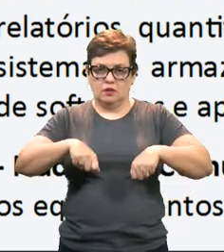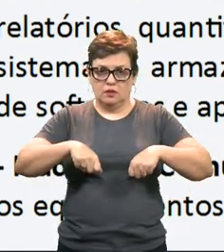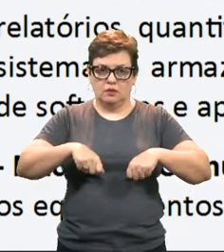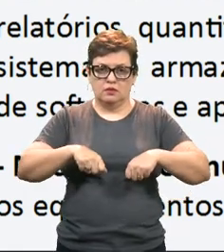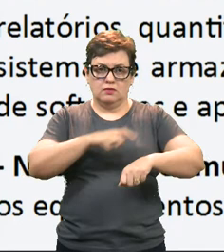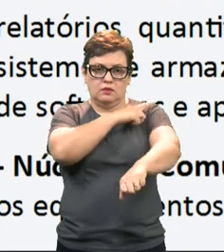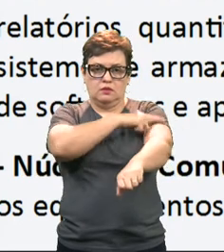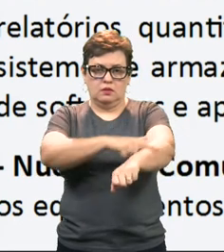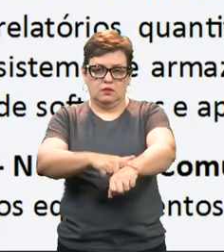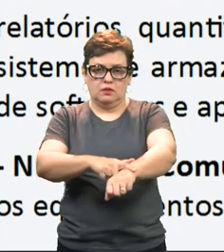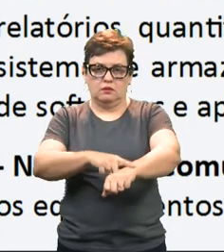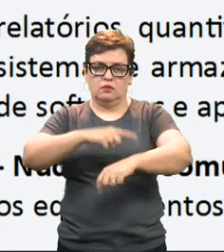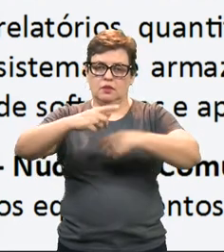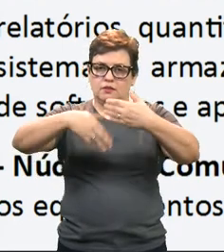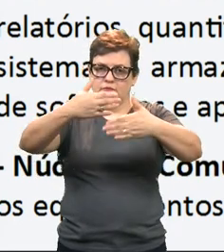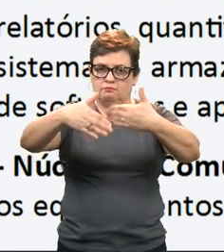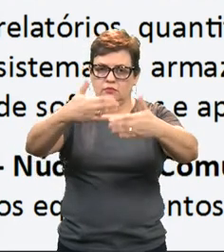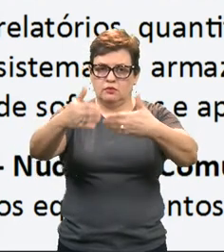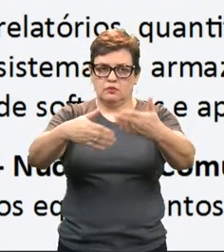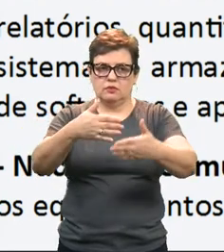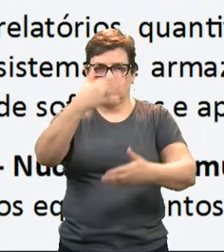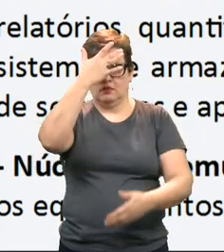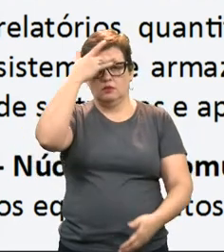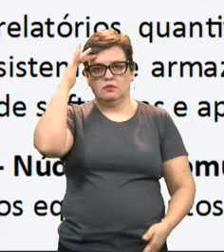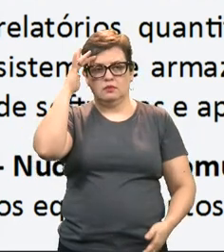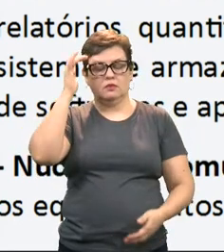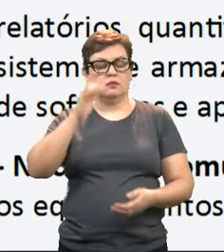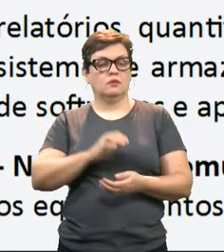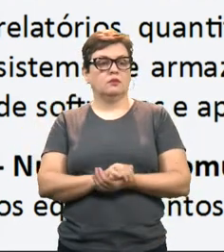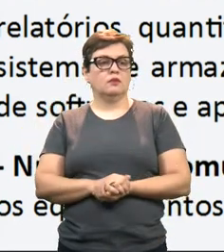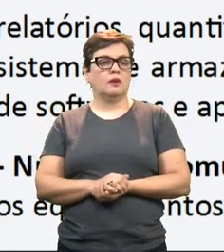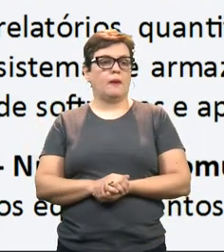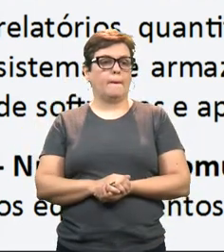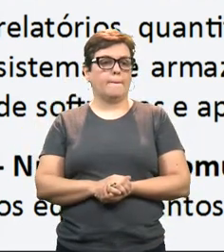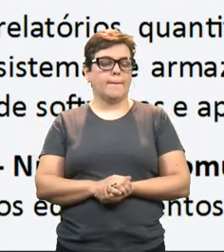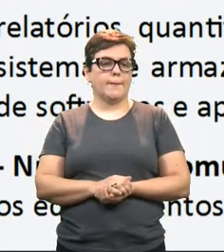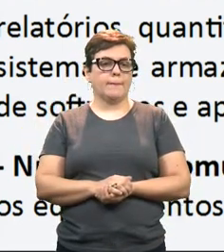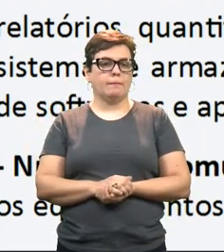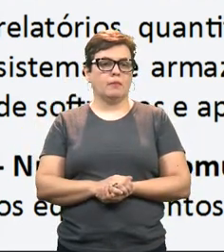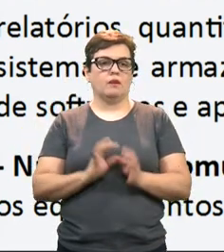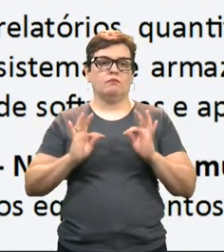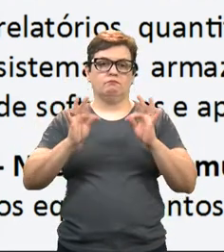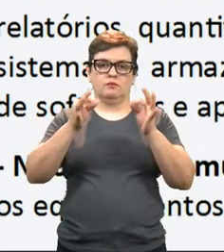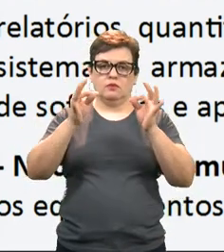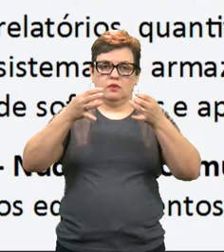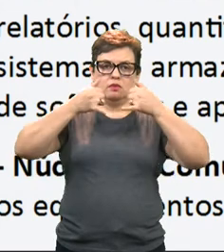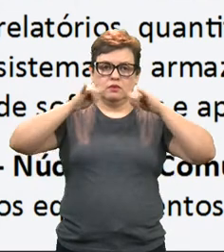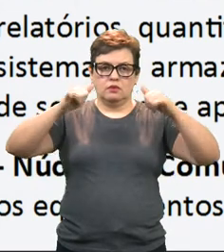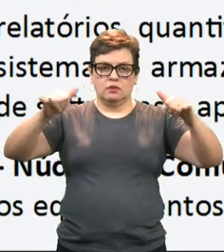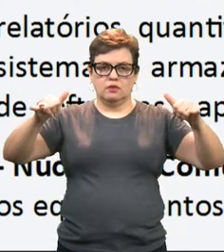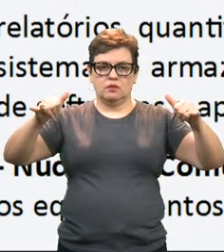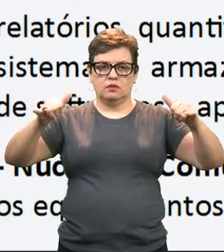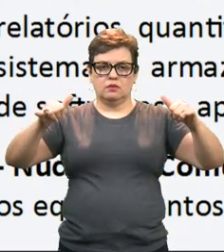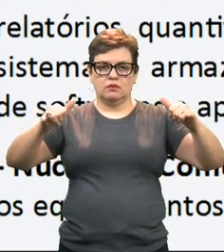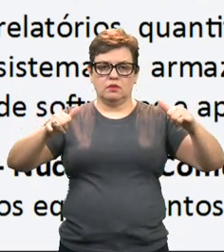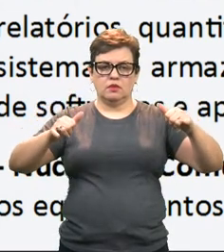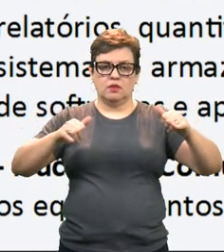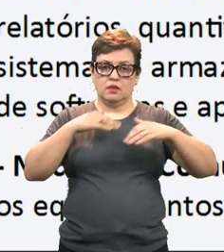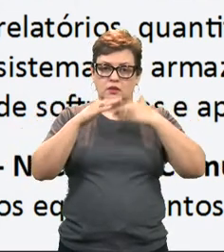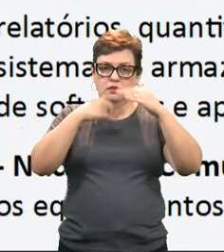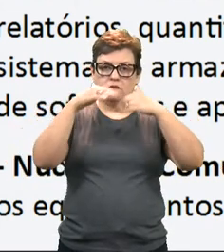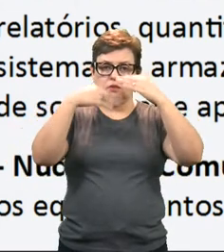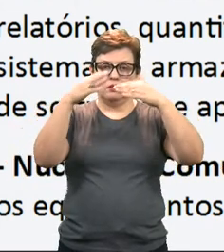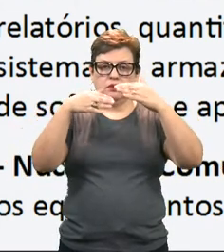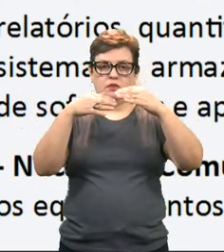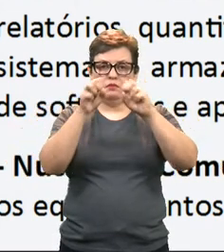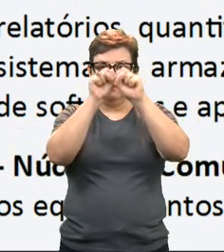capacitação e educação permanente dos recursos humanos. O núcleo de tecnologia e informação,